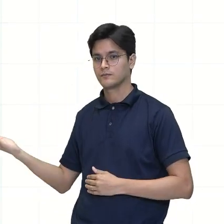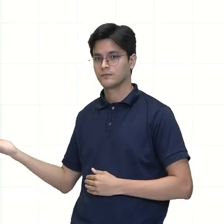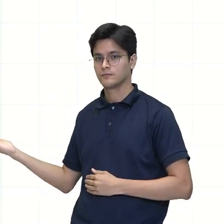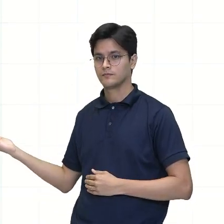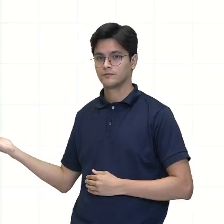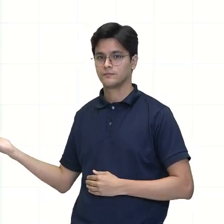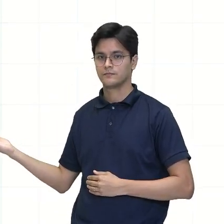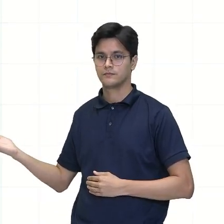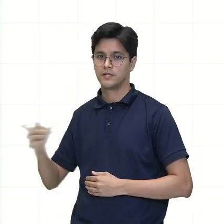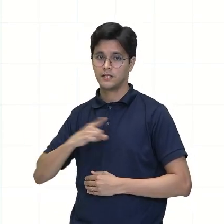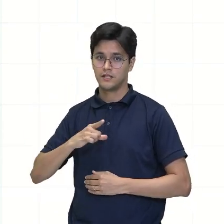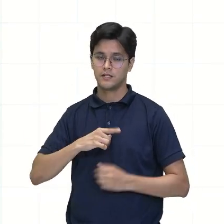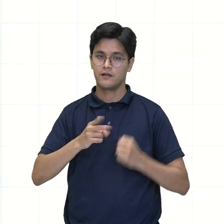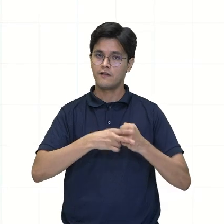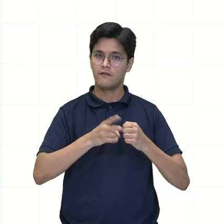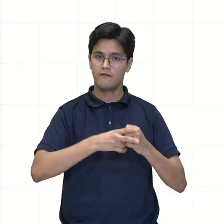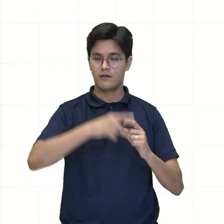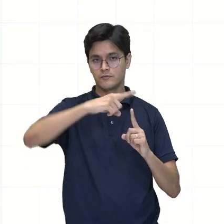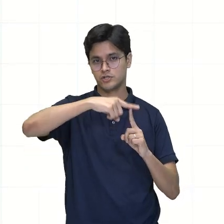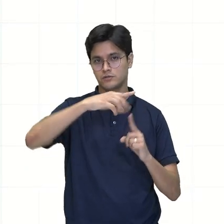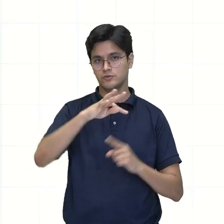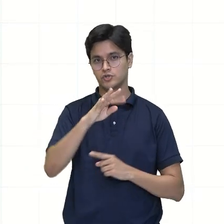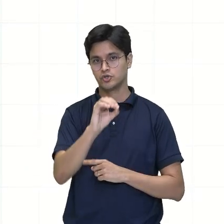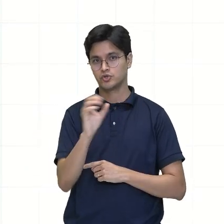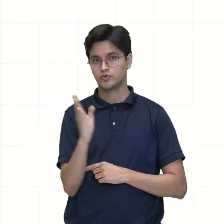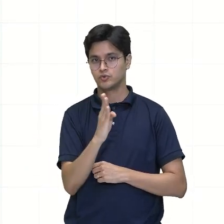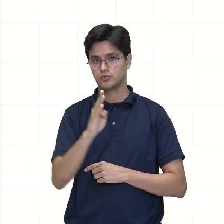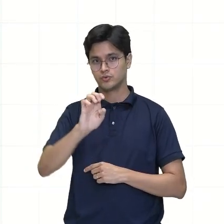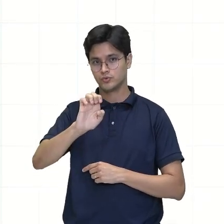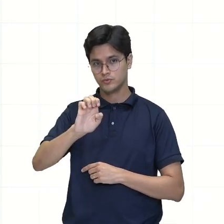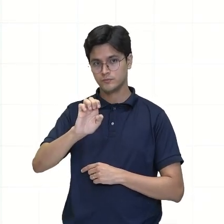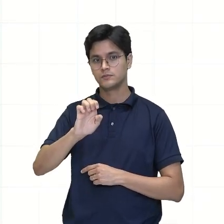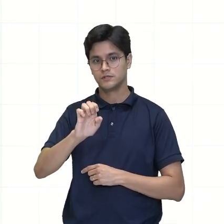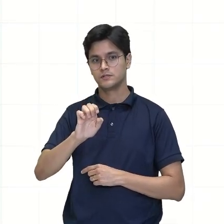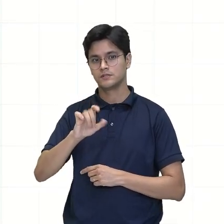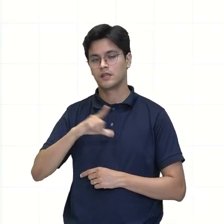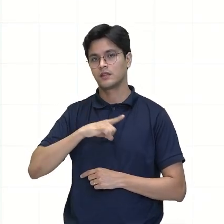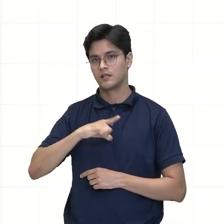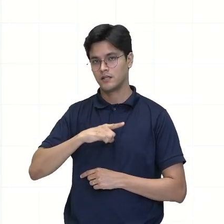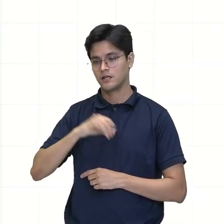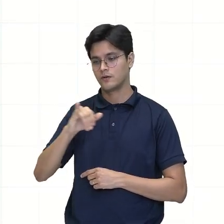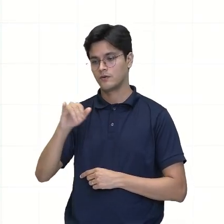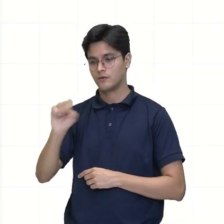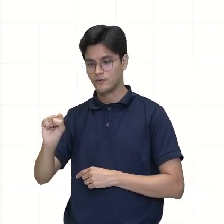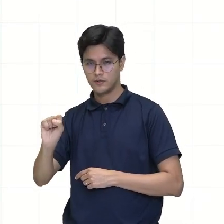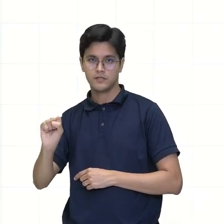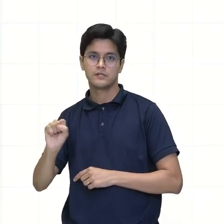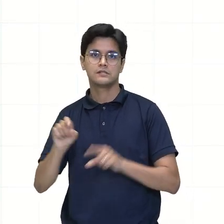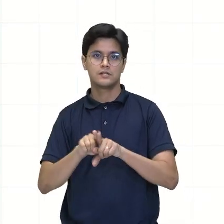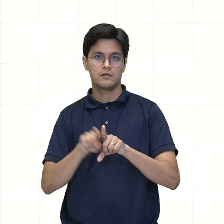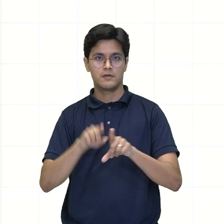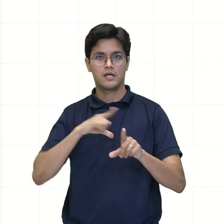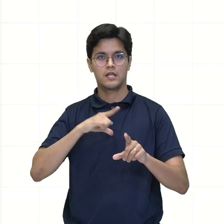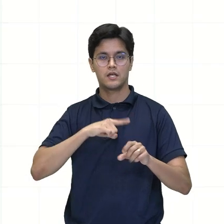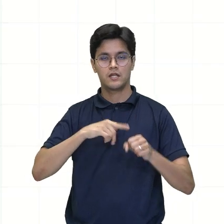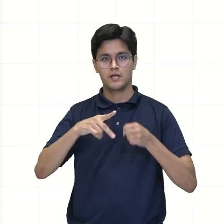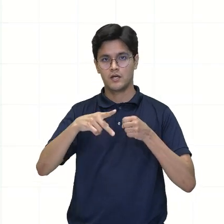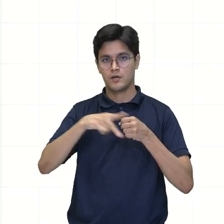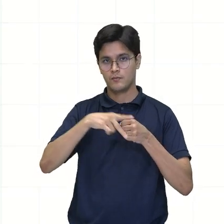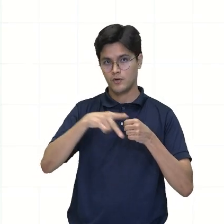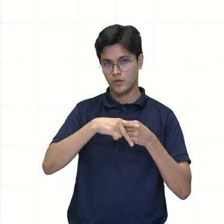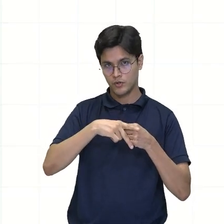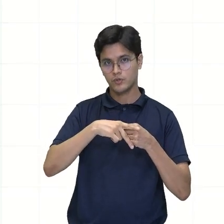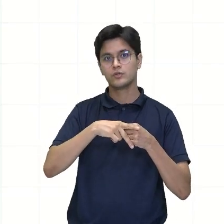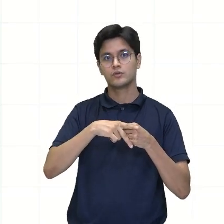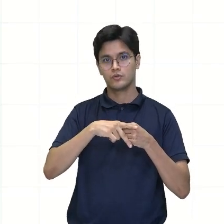aqui é o is, tá? He é o pronome também que nós já estudamos, o pronome que funciona como sujeito,